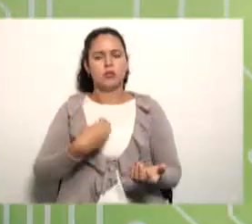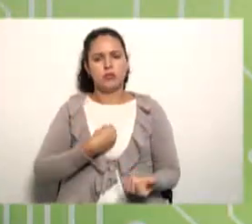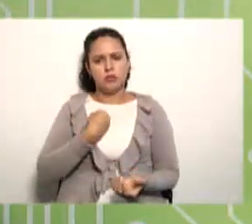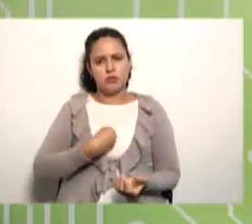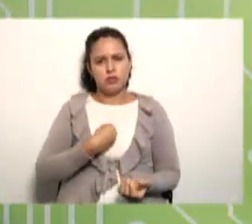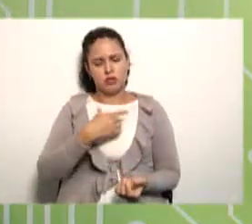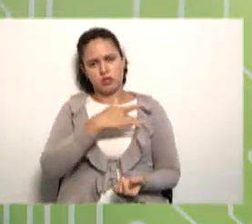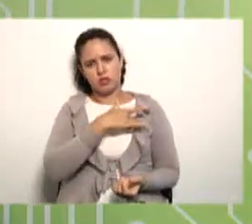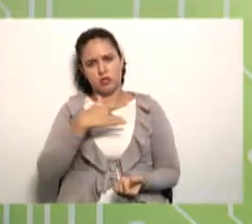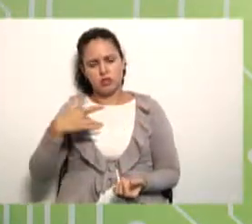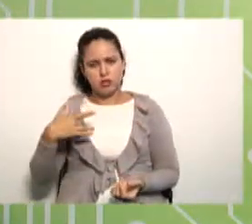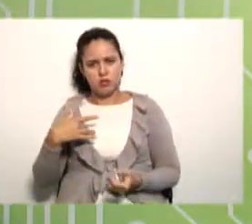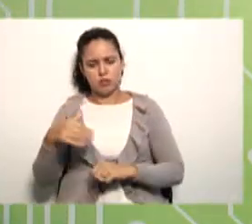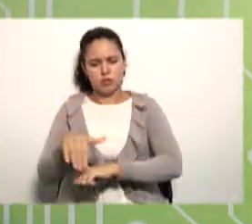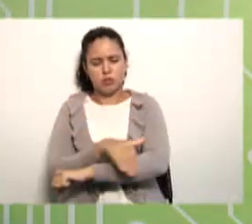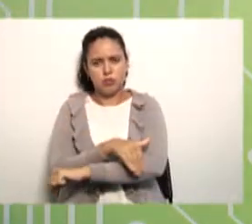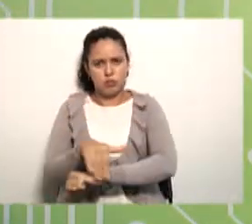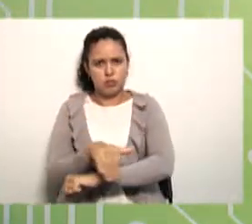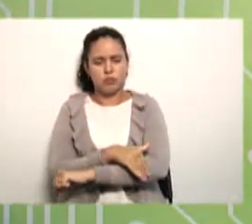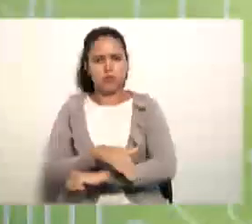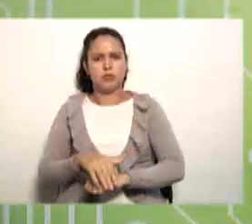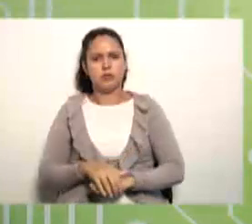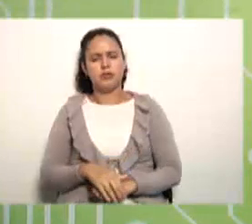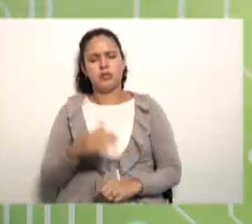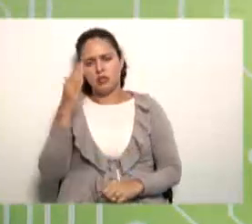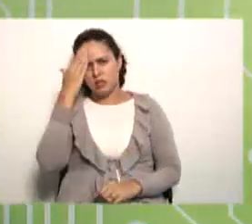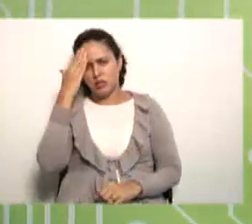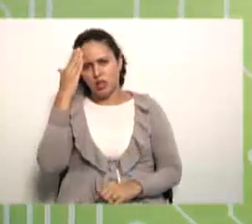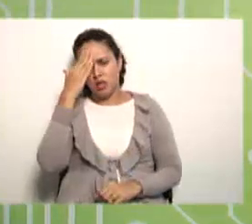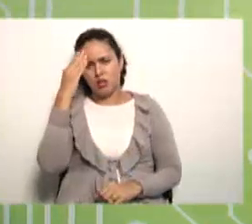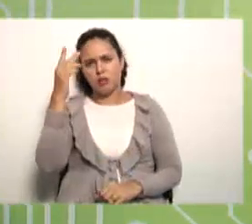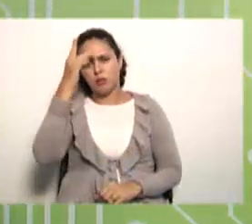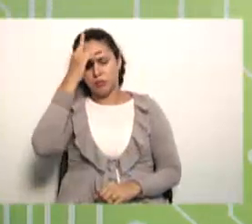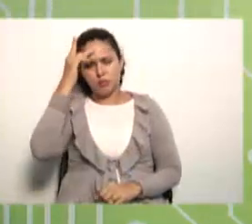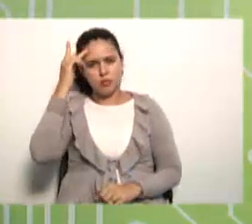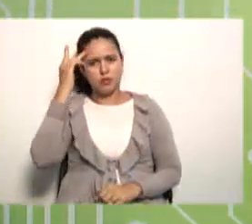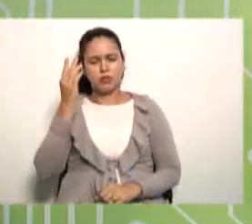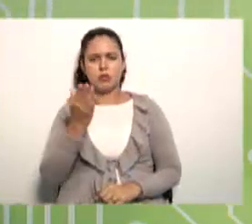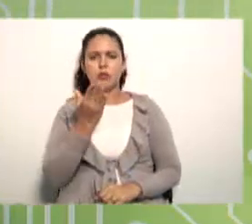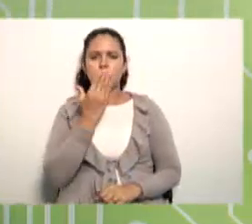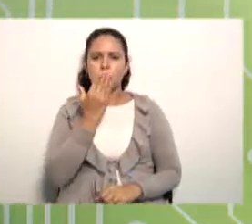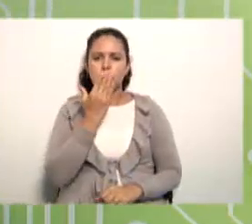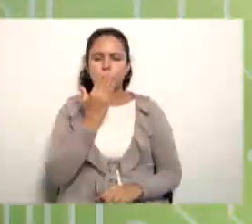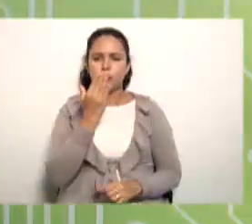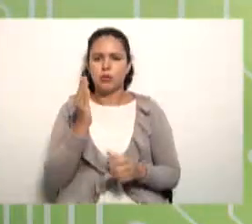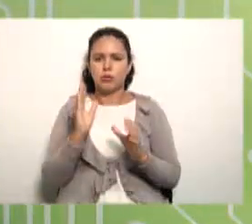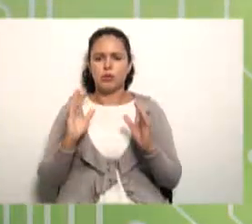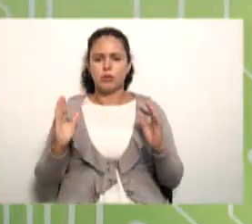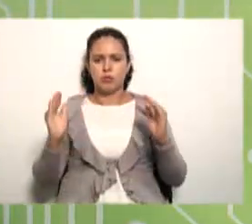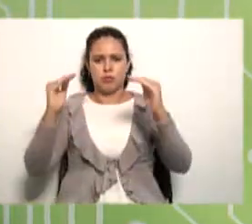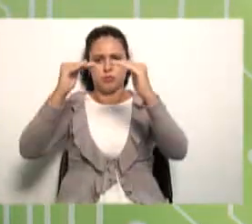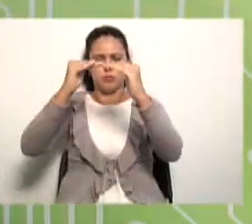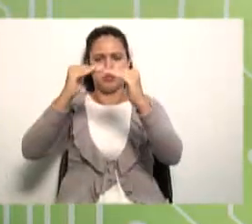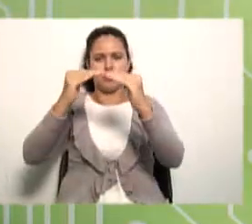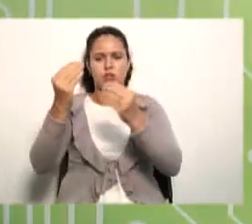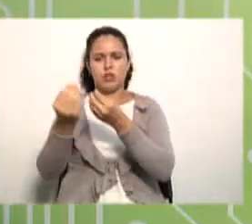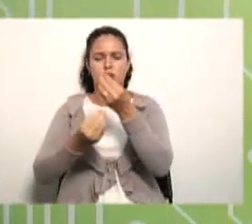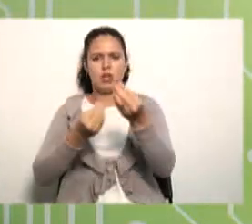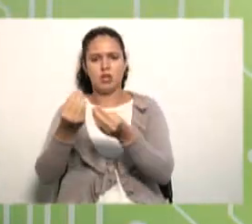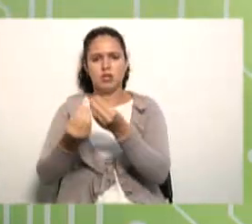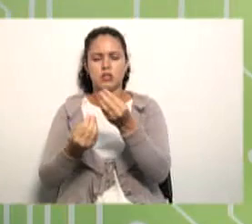A gente sabe, por exemplo, que a gente tem pessoas morando em aldeias indígenas. Aqui no estado a gente tem os Sintalagas. E eles têm ali um contato